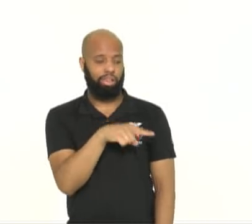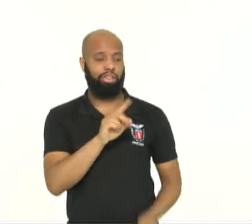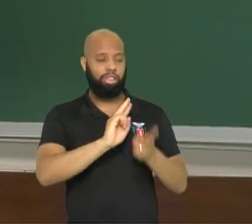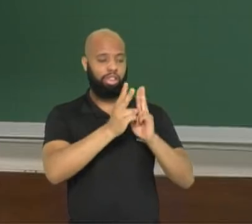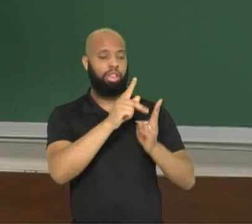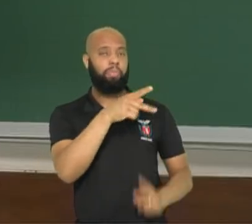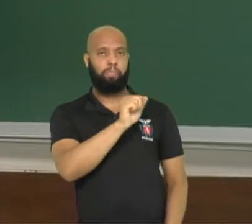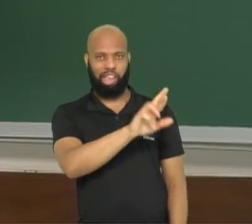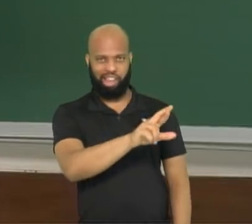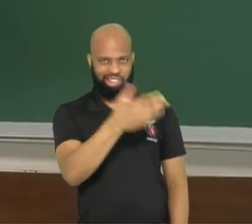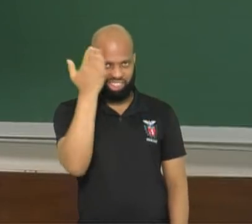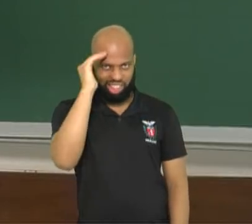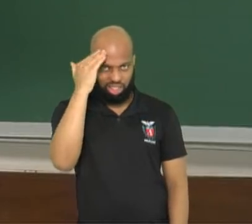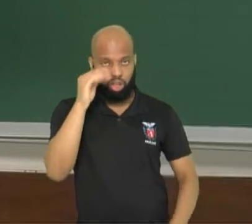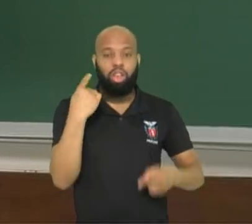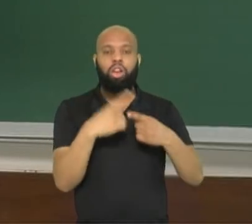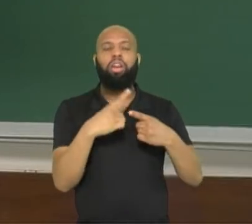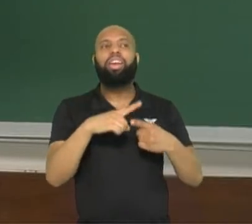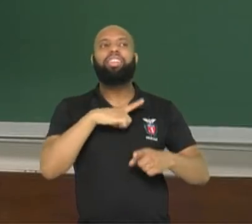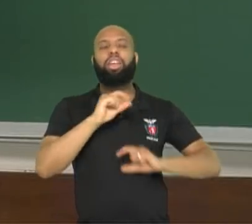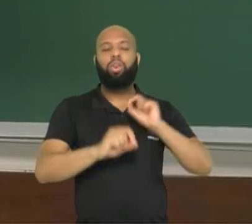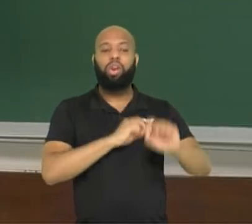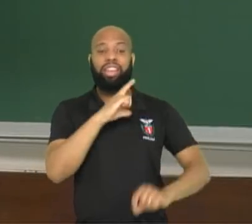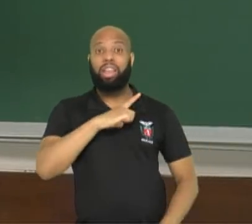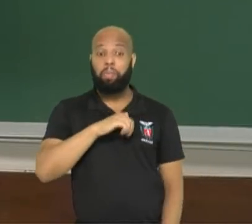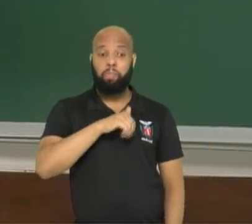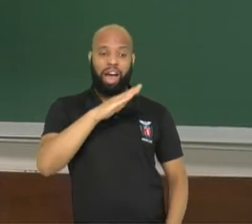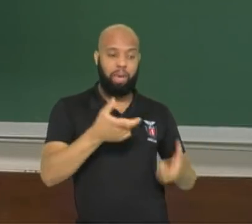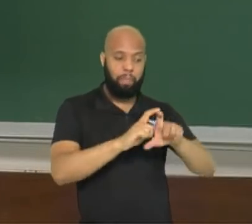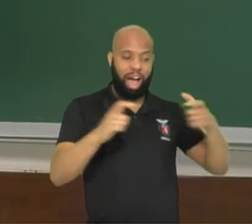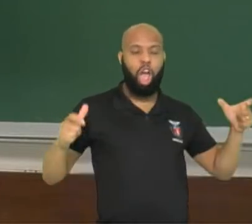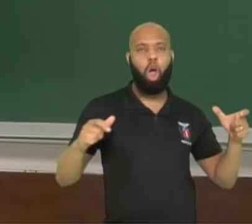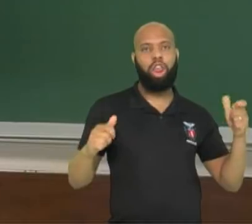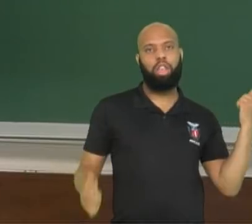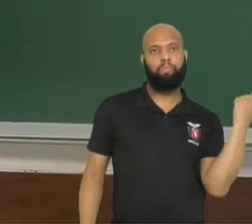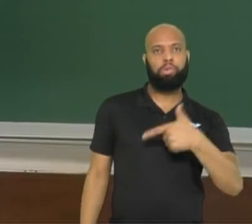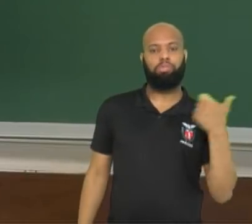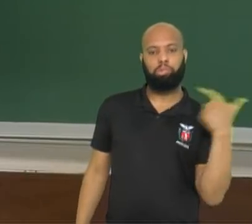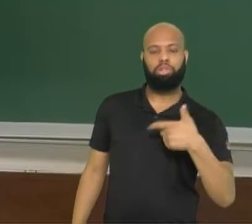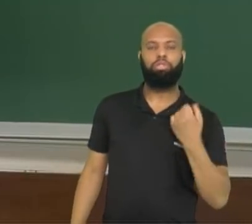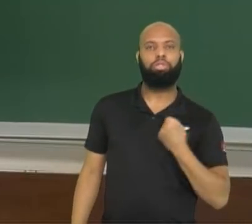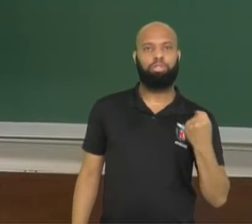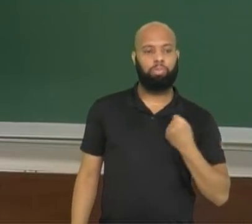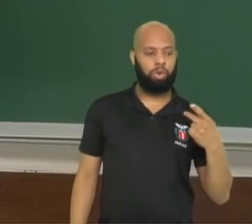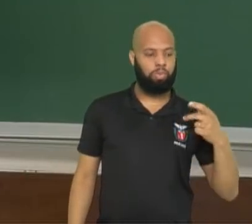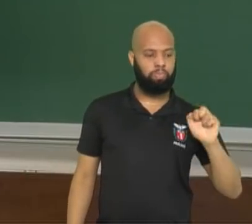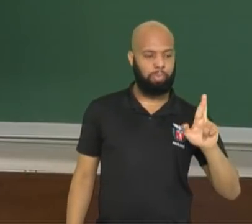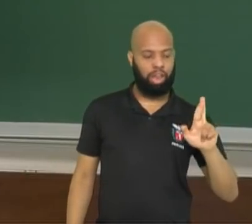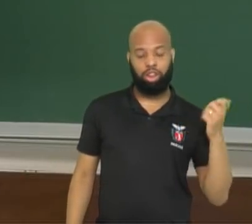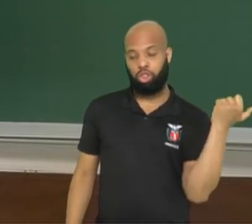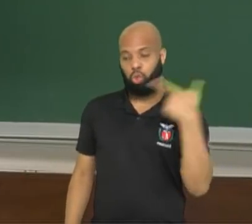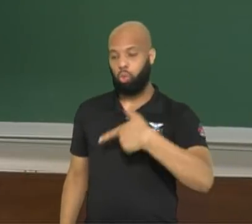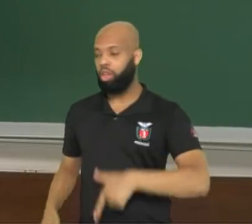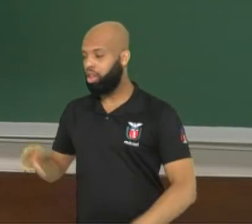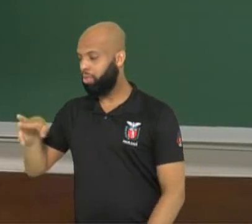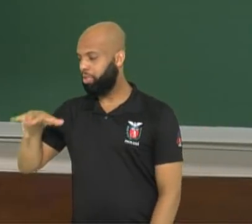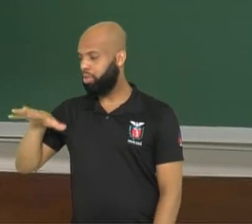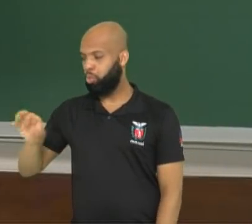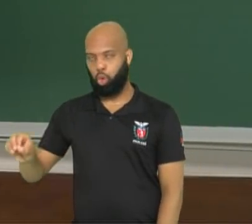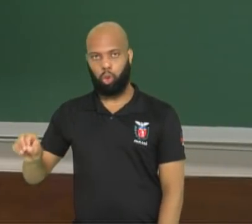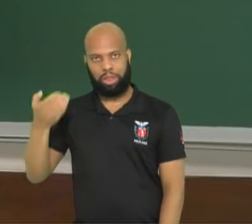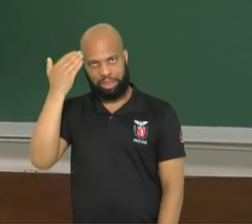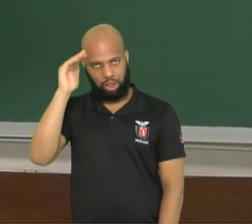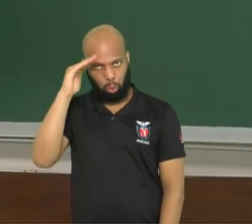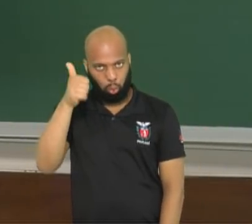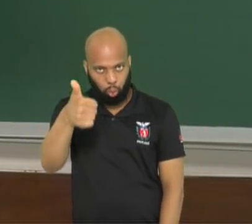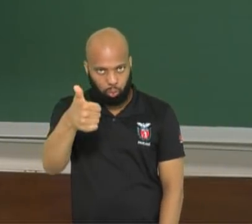par, ok? Porque tem uma maior quantidade de números pares do que de números primos,